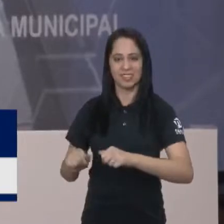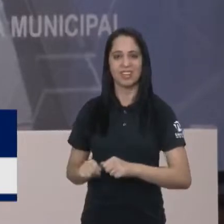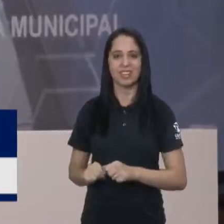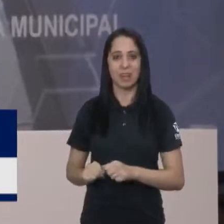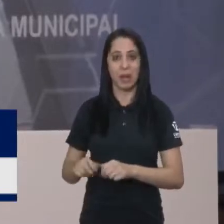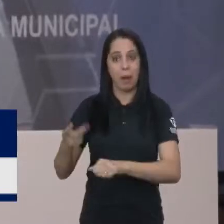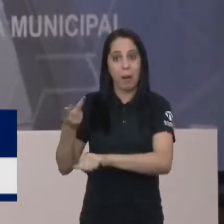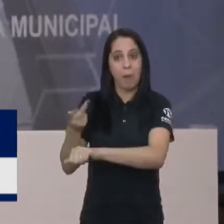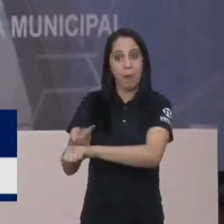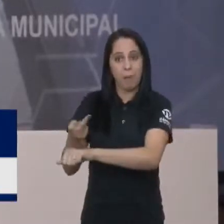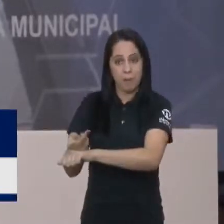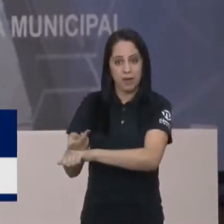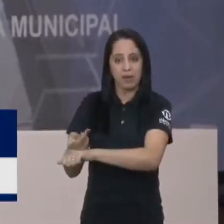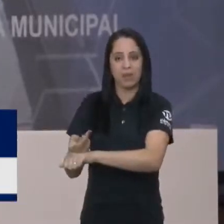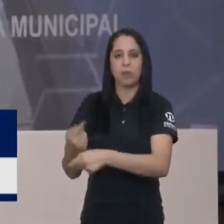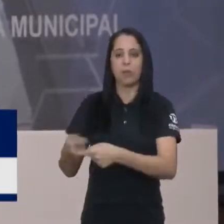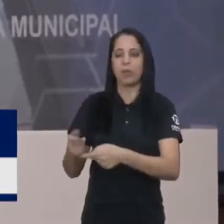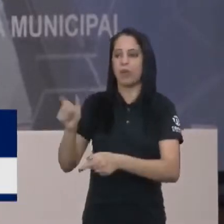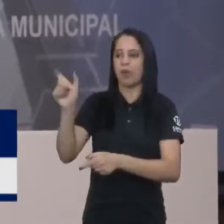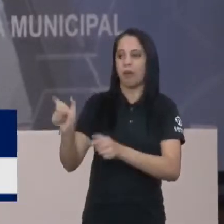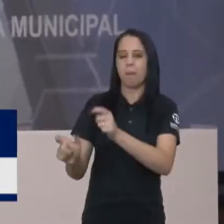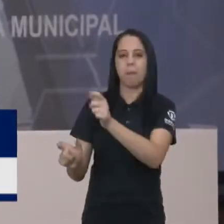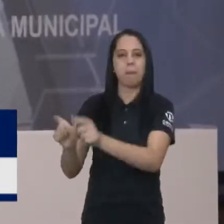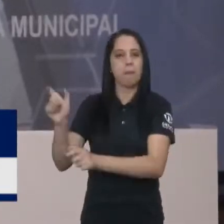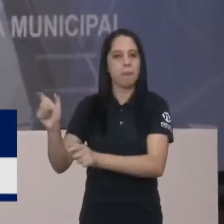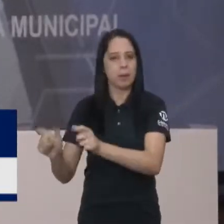esse título a pessoas que